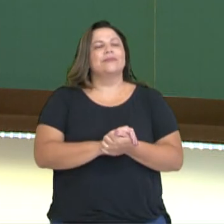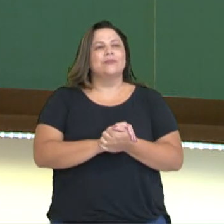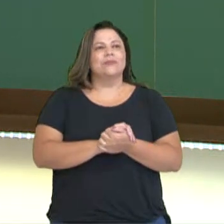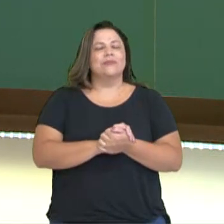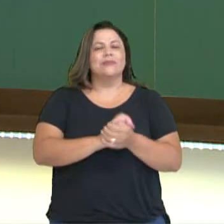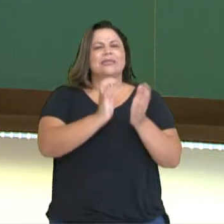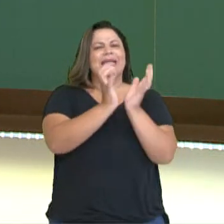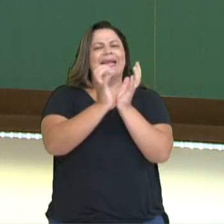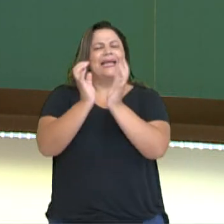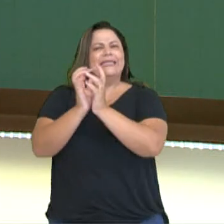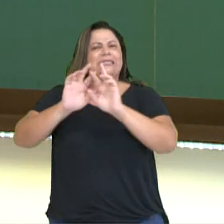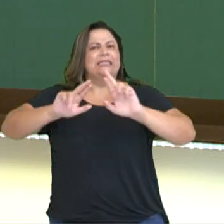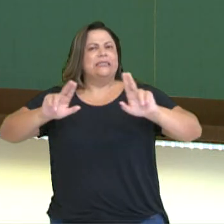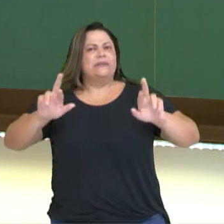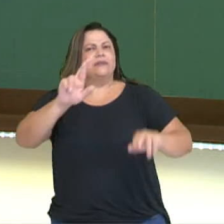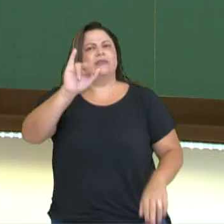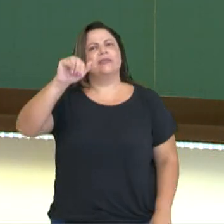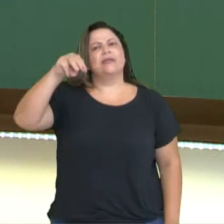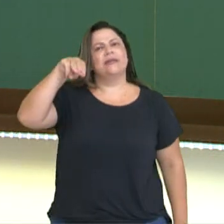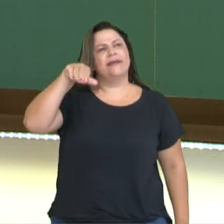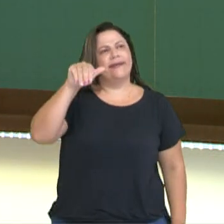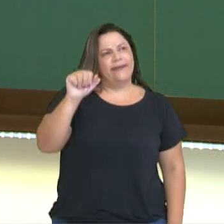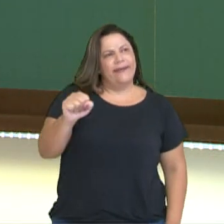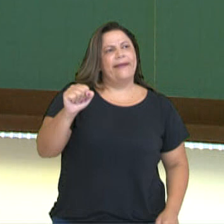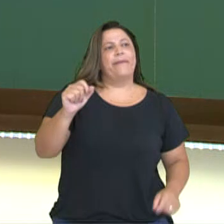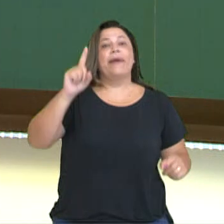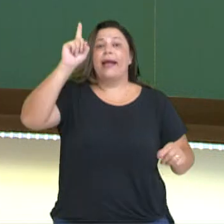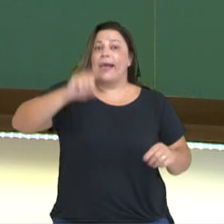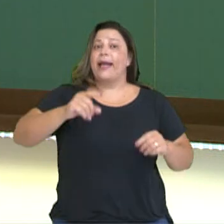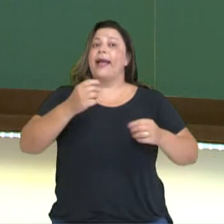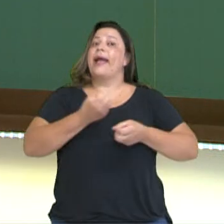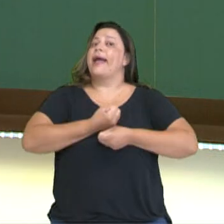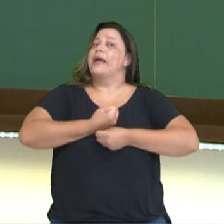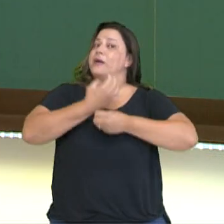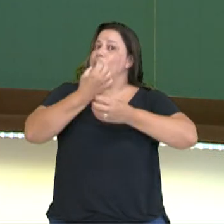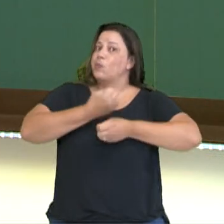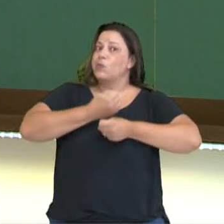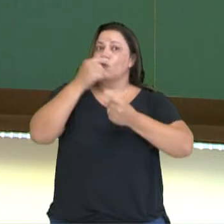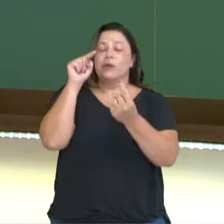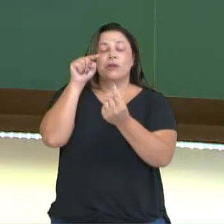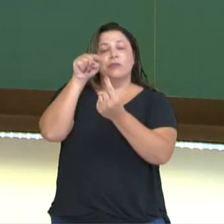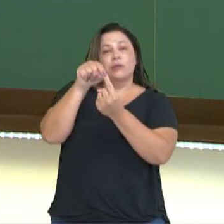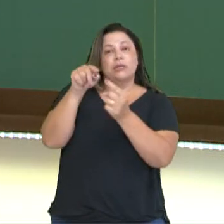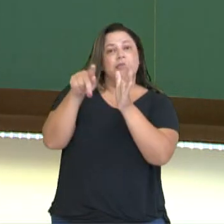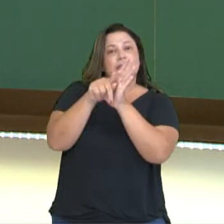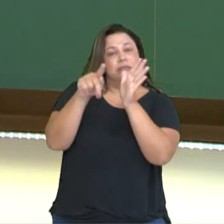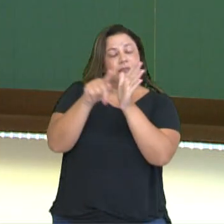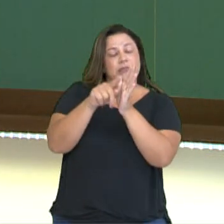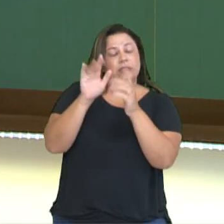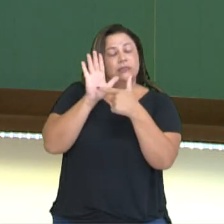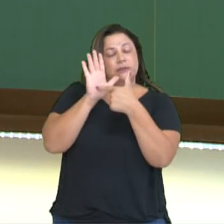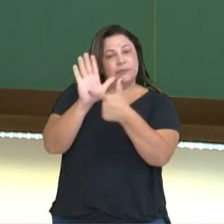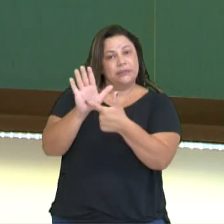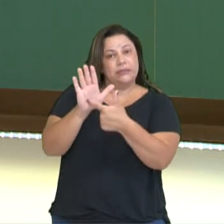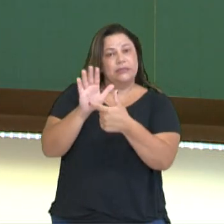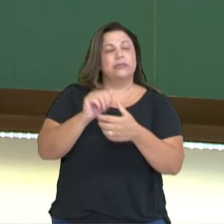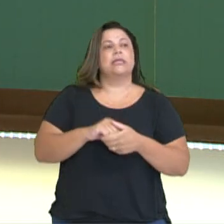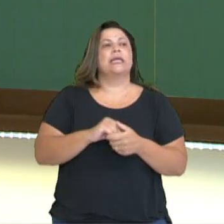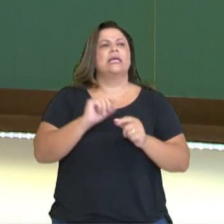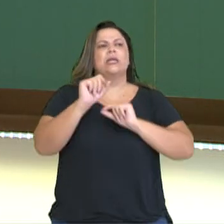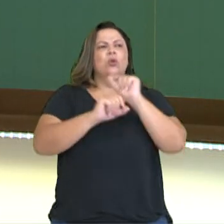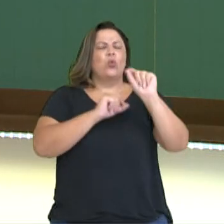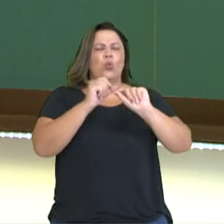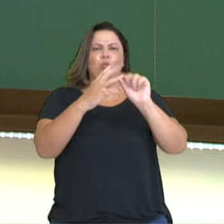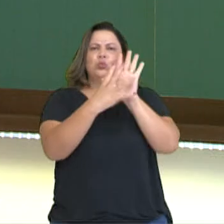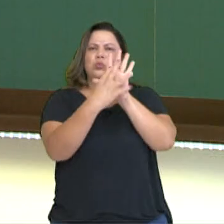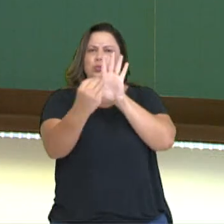Classificação das rimas. Então, como o soneto é um poema de forma específica, ele apresenta alguns esquemas de rimas, modelos,